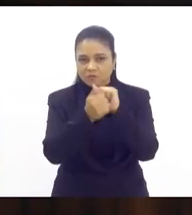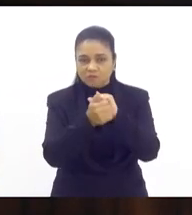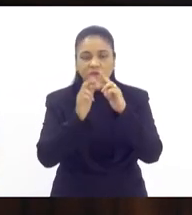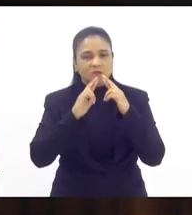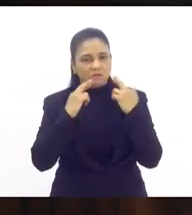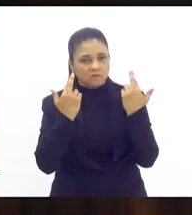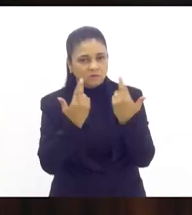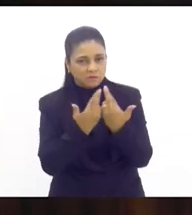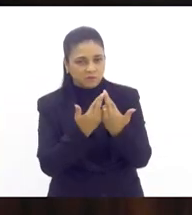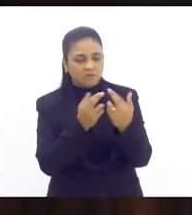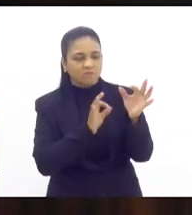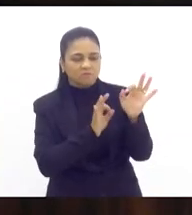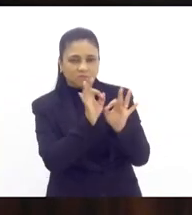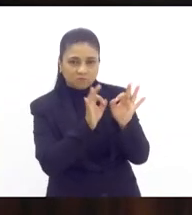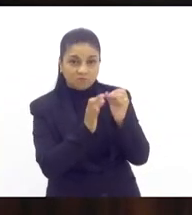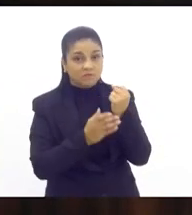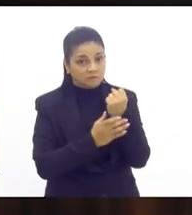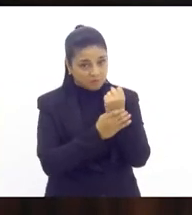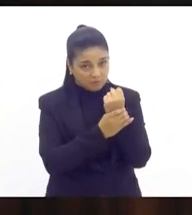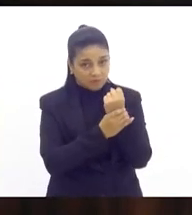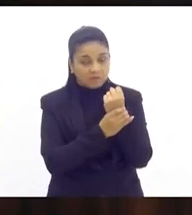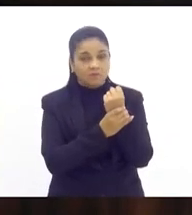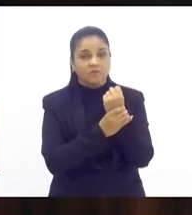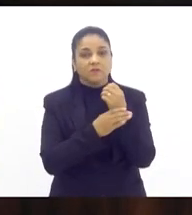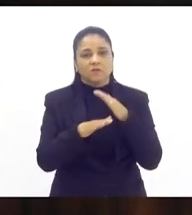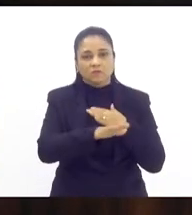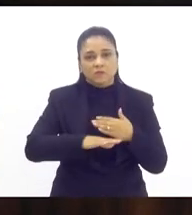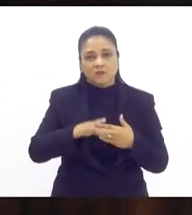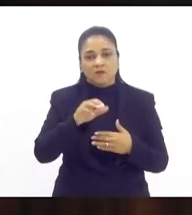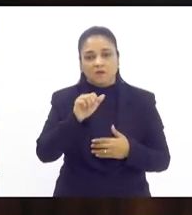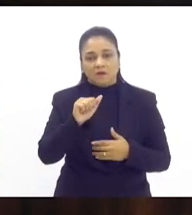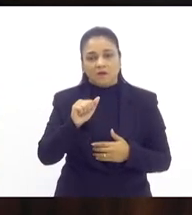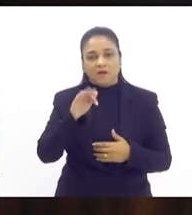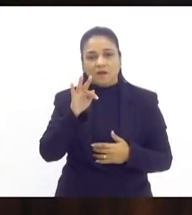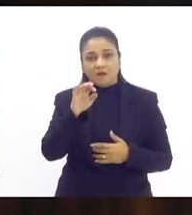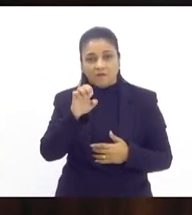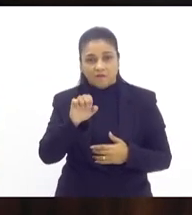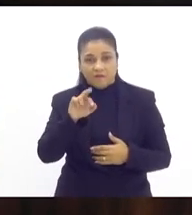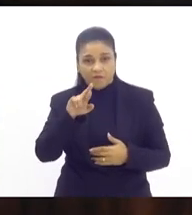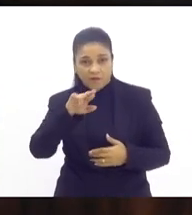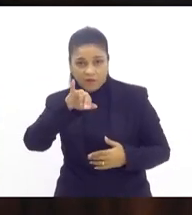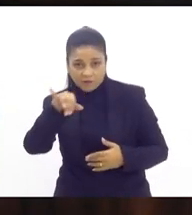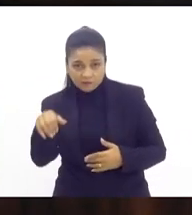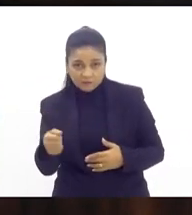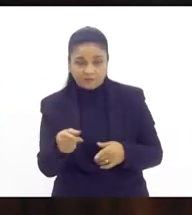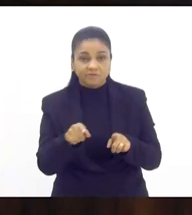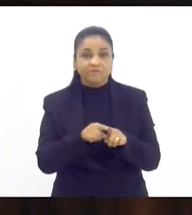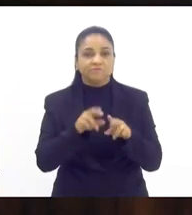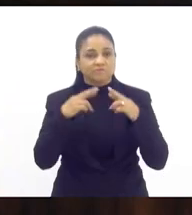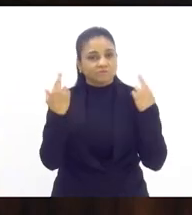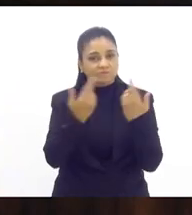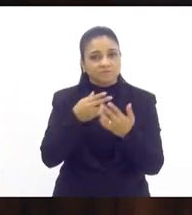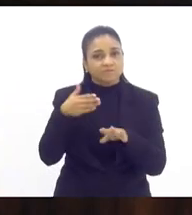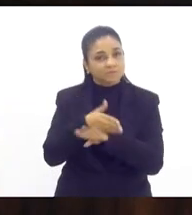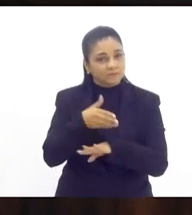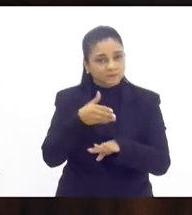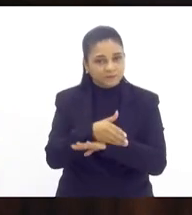planejamento né que é normalmente lá na ferj né a gente participa dessas reuniões e a gente